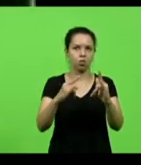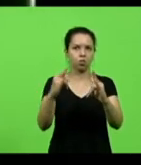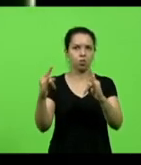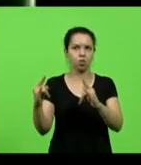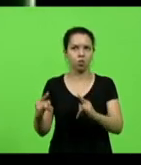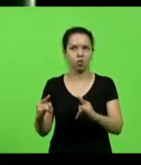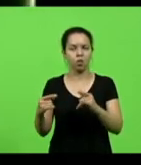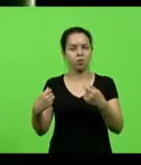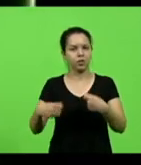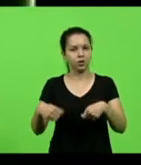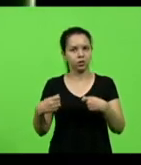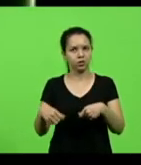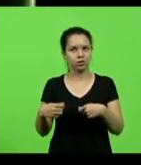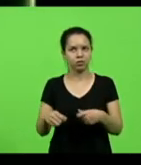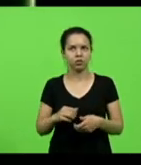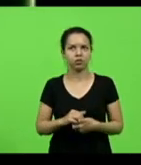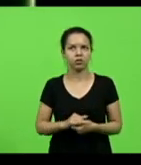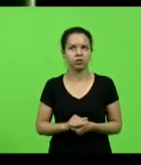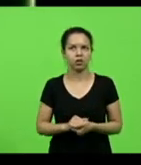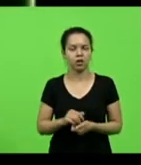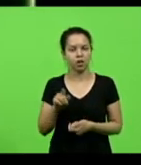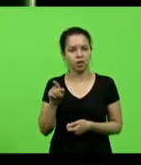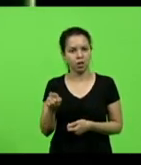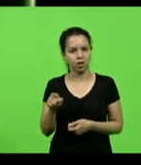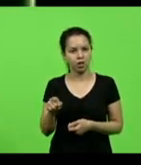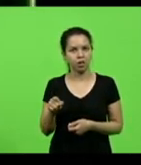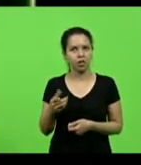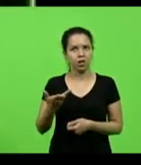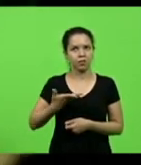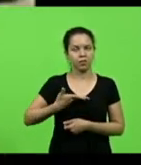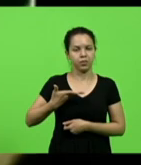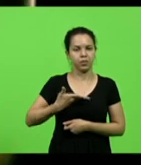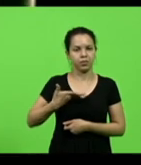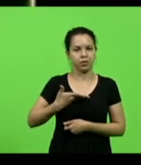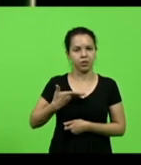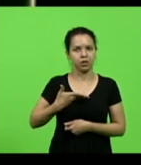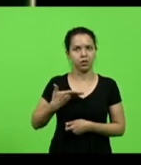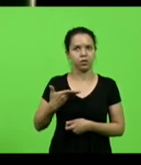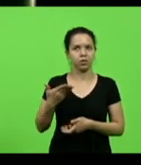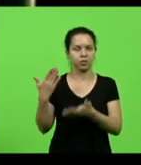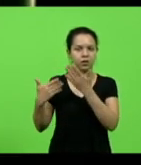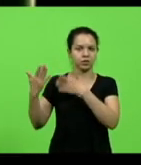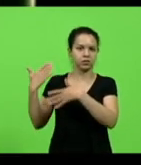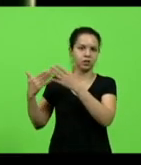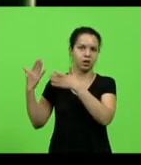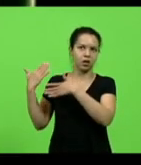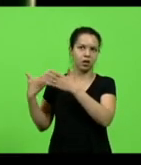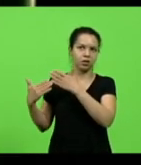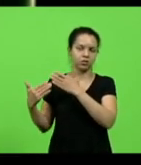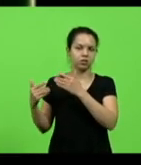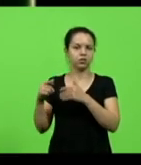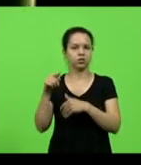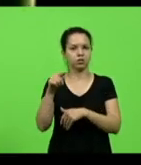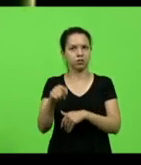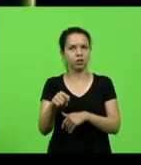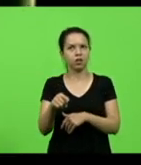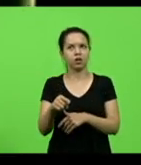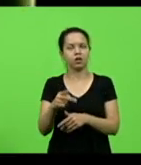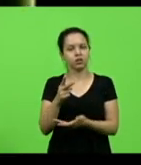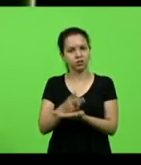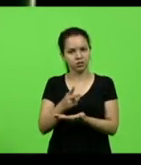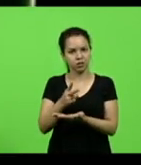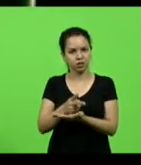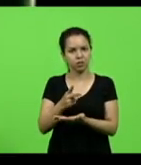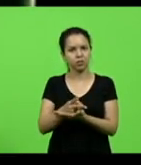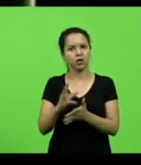acampados lá. E ela, daquela amizade que ela fez, daquela época que ela estava lá, sempre que tem um